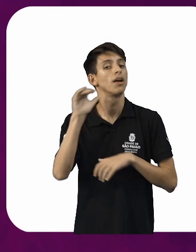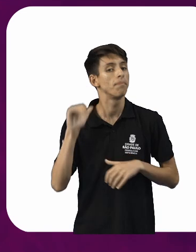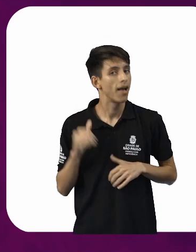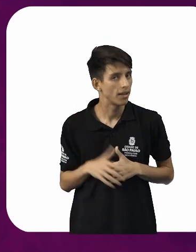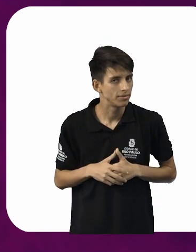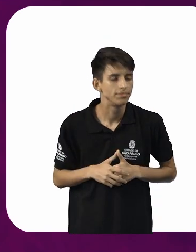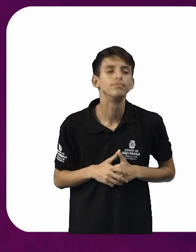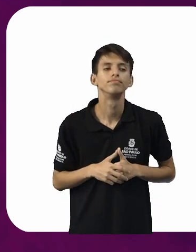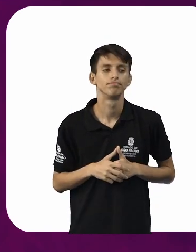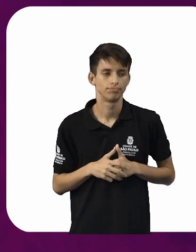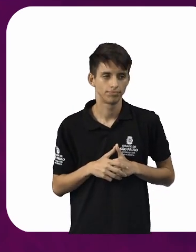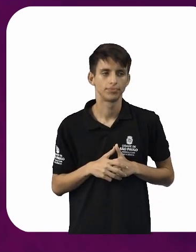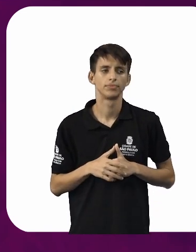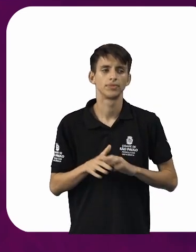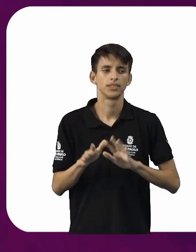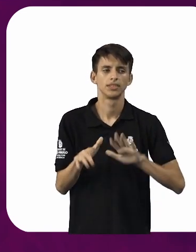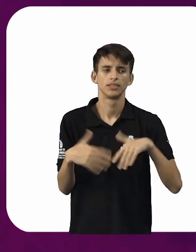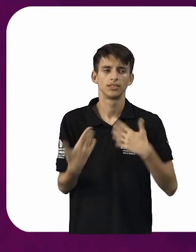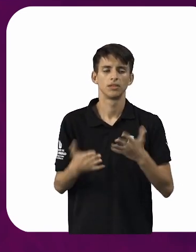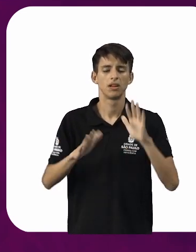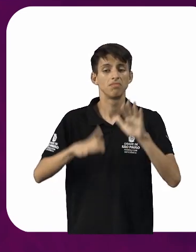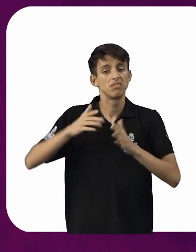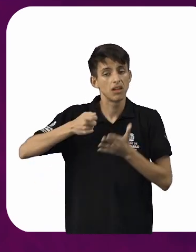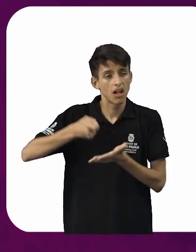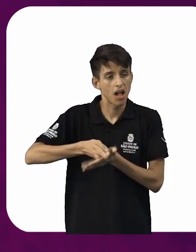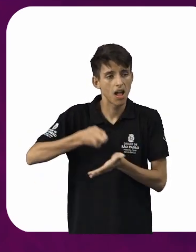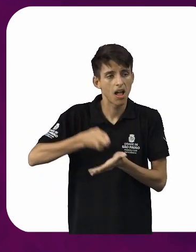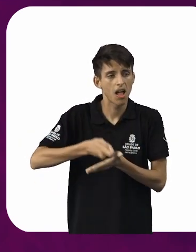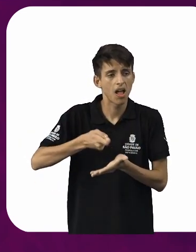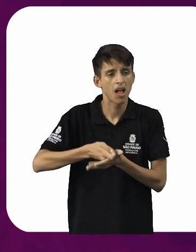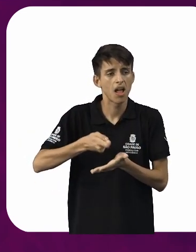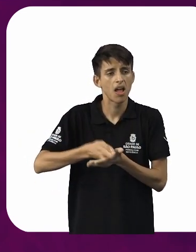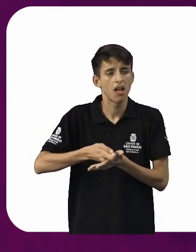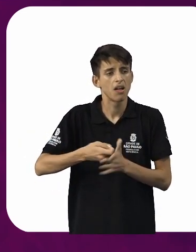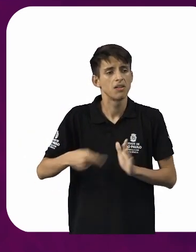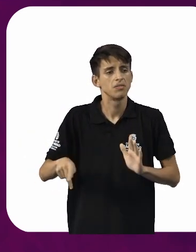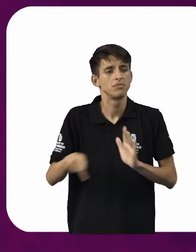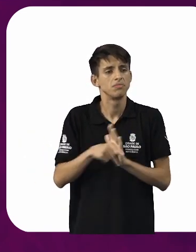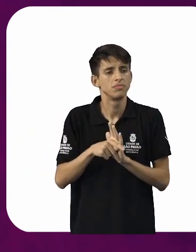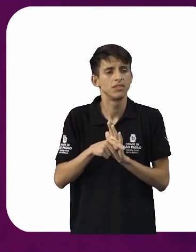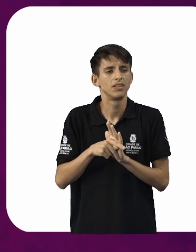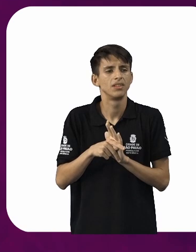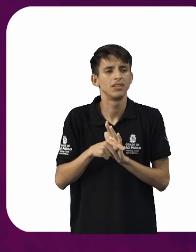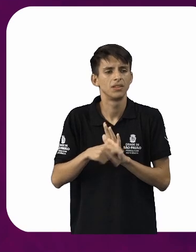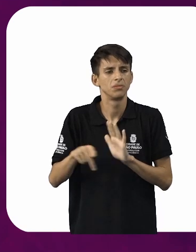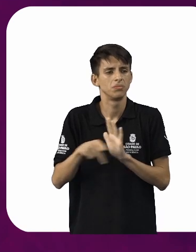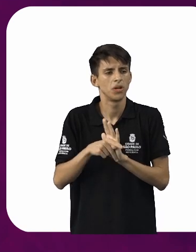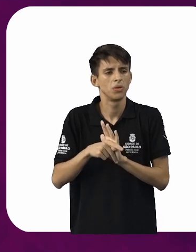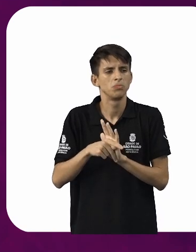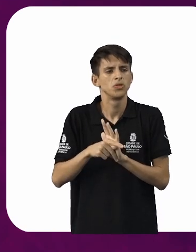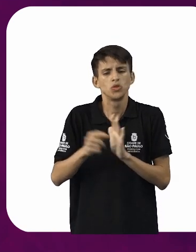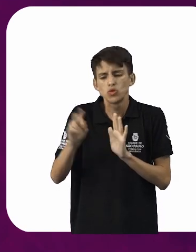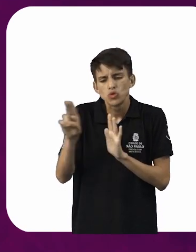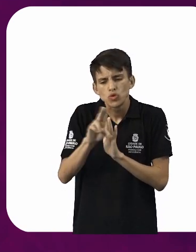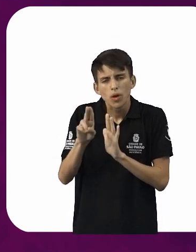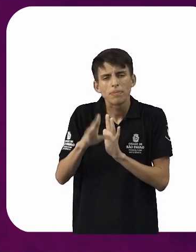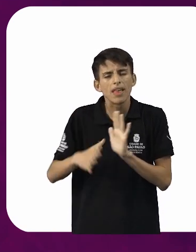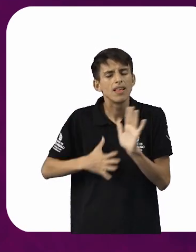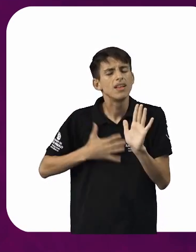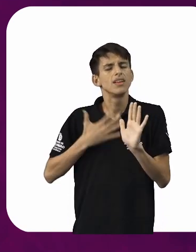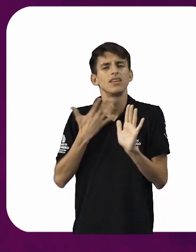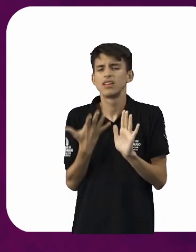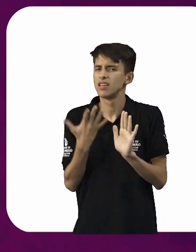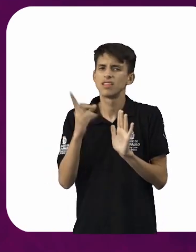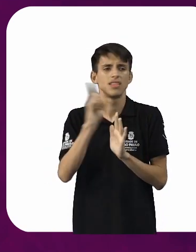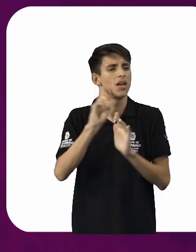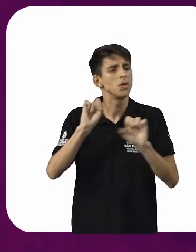E com uma acusação grosseira, grotesca, ou no juridiquês, né, Beatriz, teratológica, Exato.